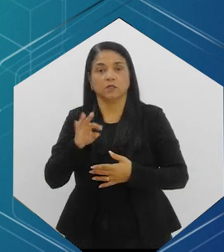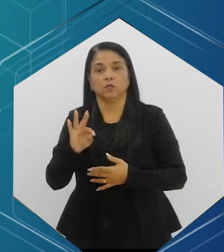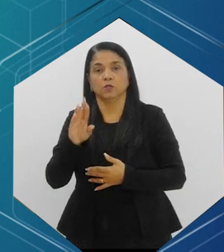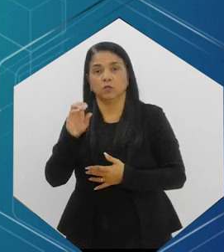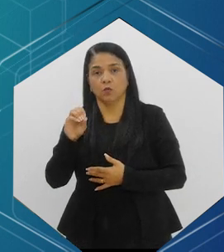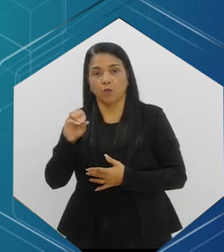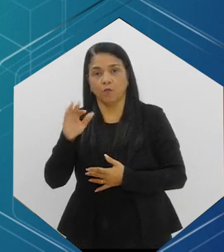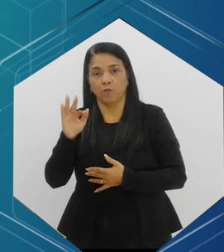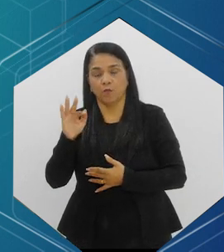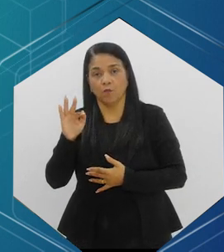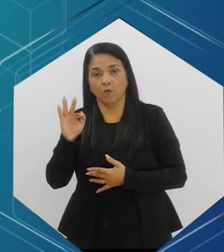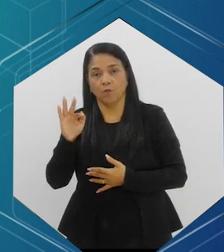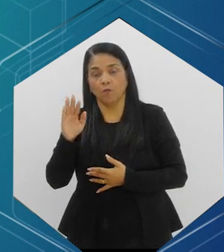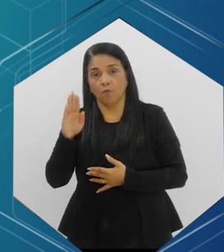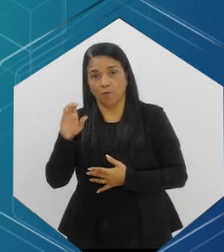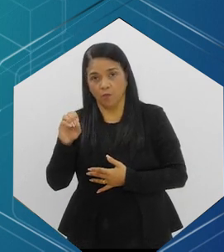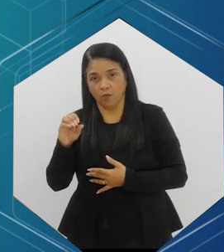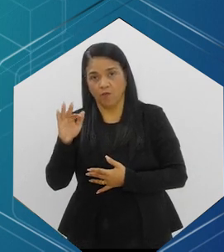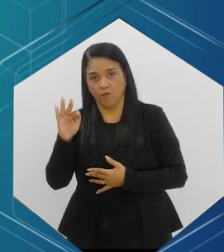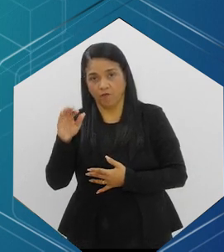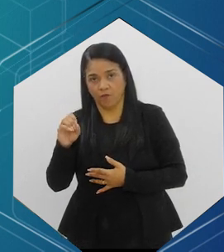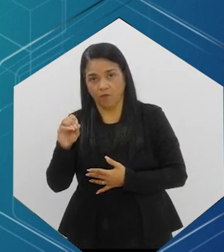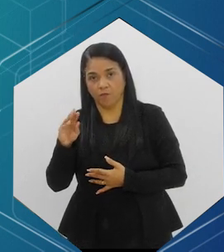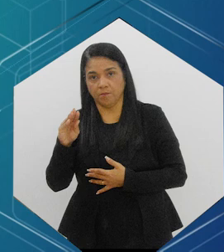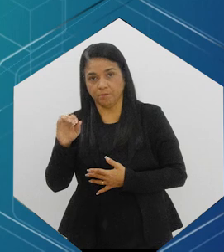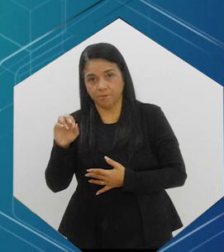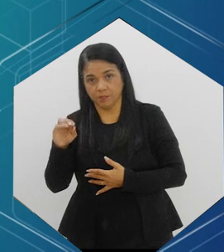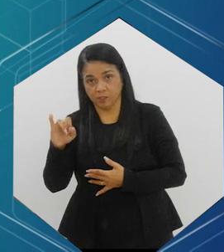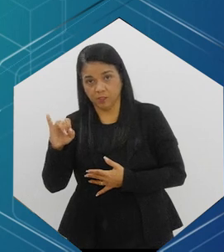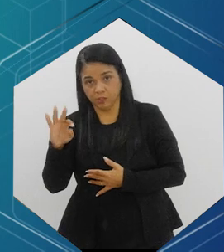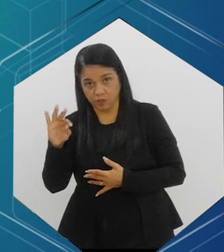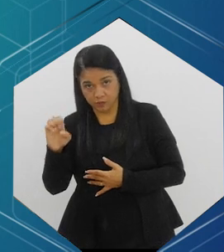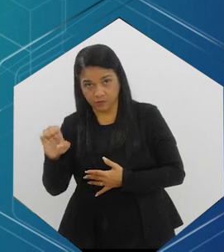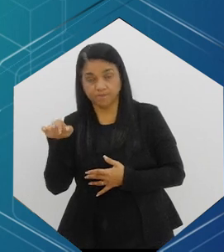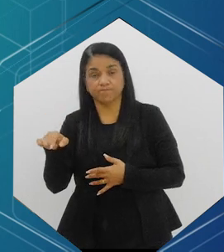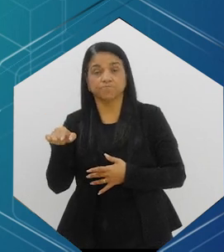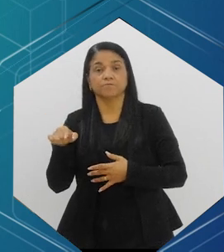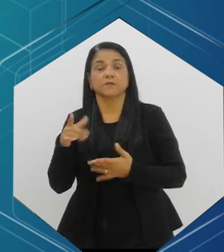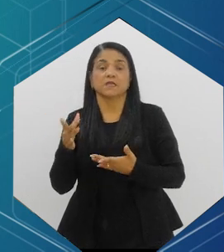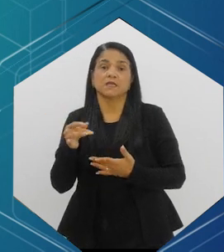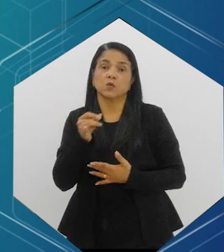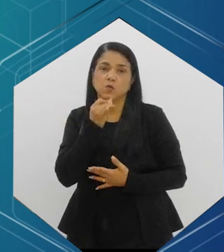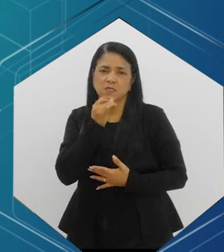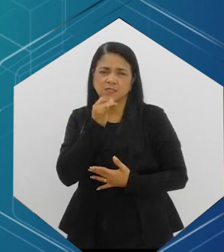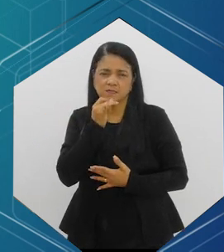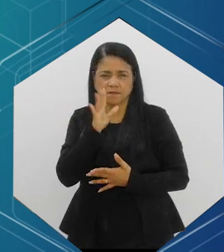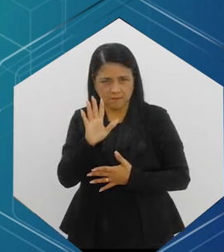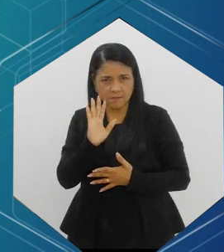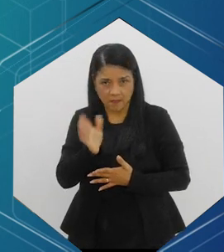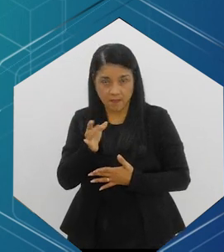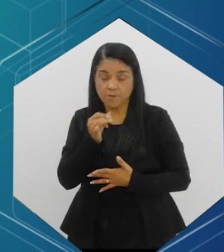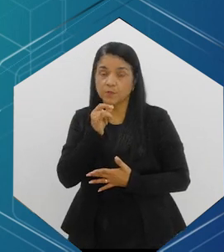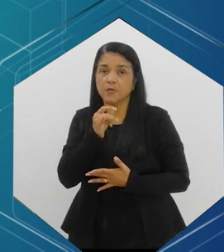tromboflebite superficial, que é a trombose dos vasos superficiais, da conhecida safena, por exemplo,